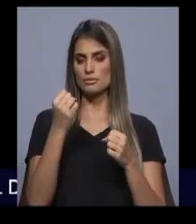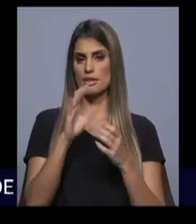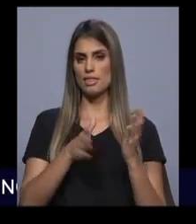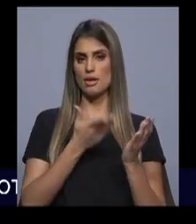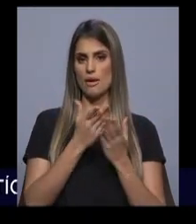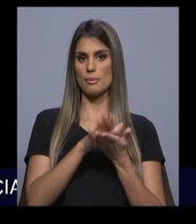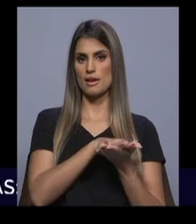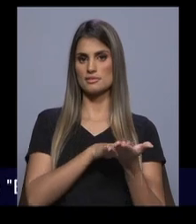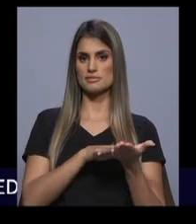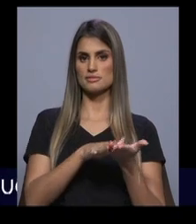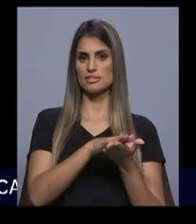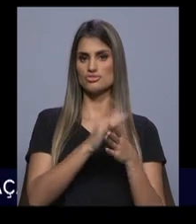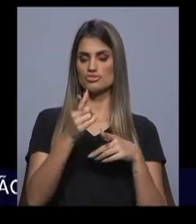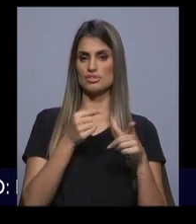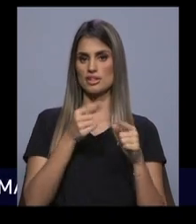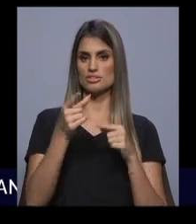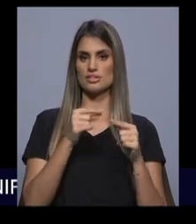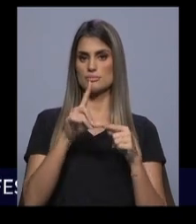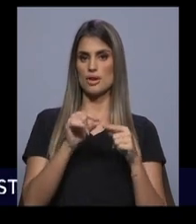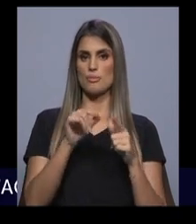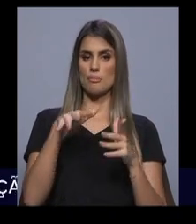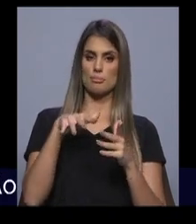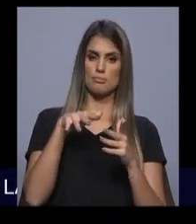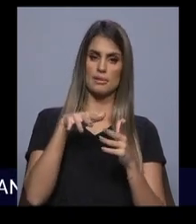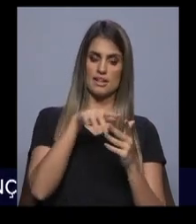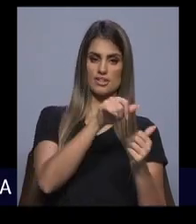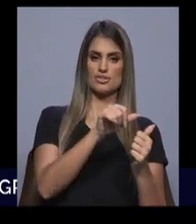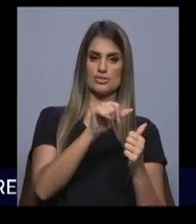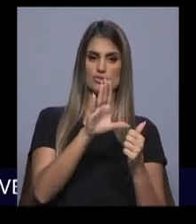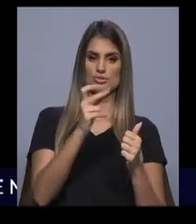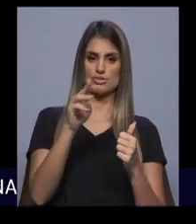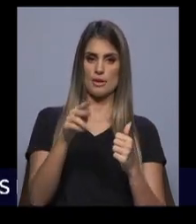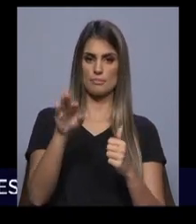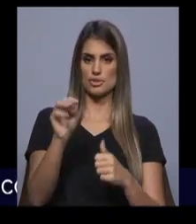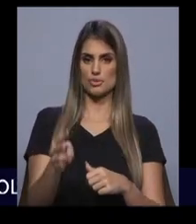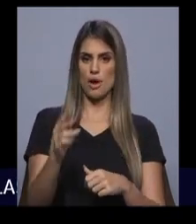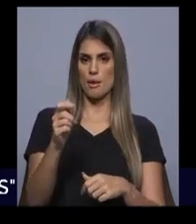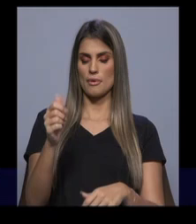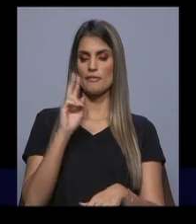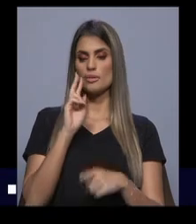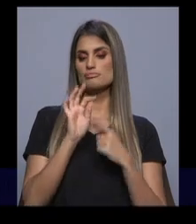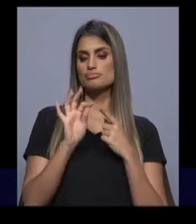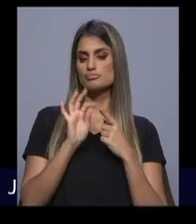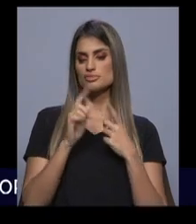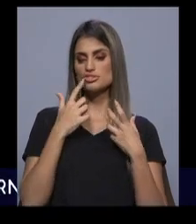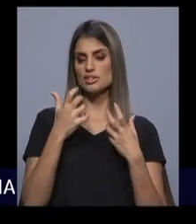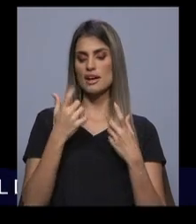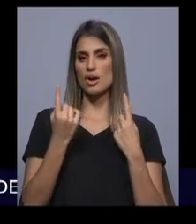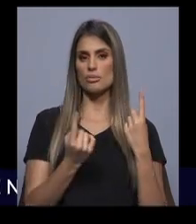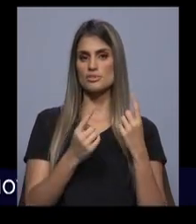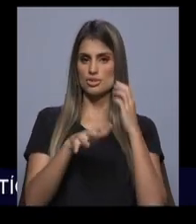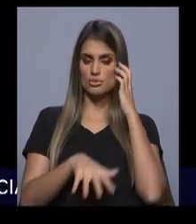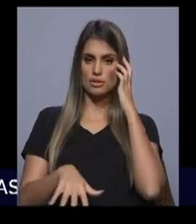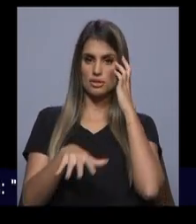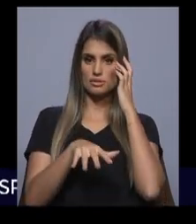origem às estrelas e aos planetas. O James Webb, então, agora olhou com particular destaque em alguma destas